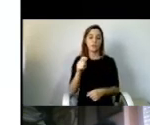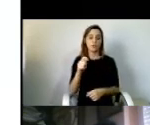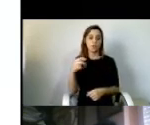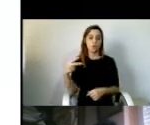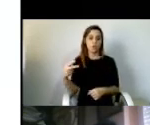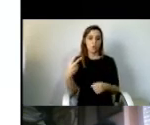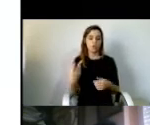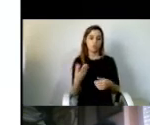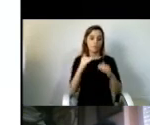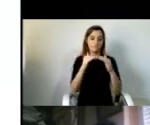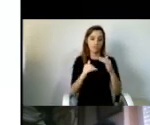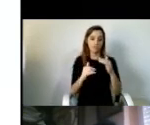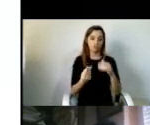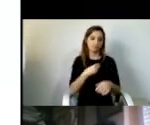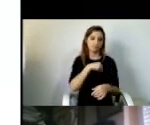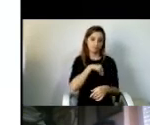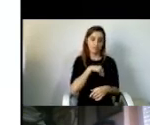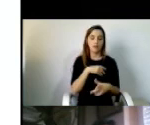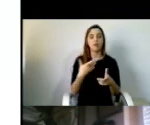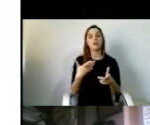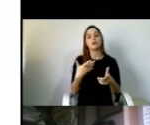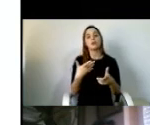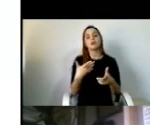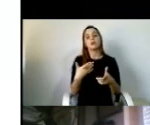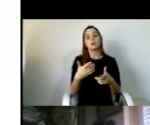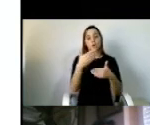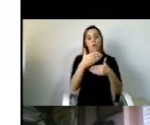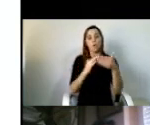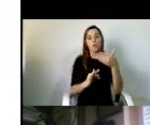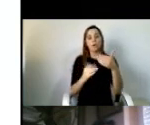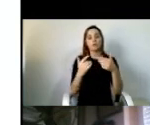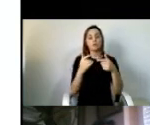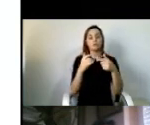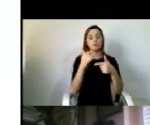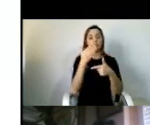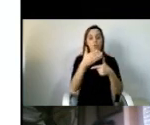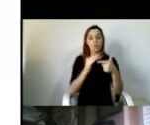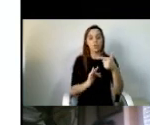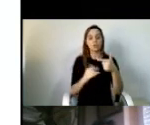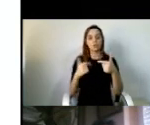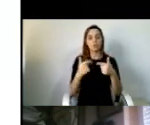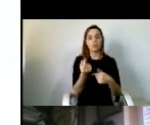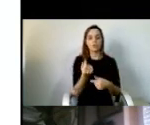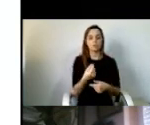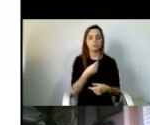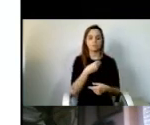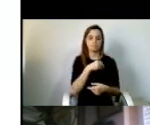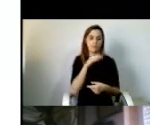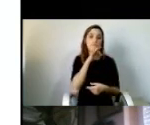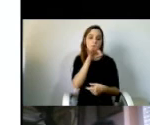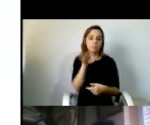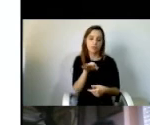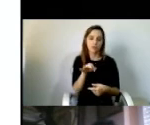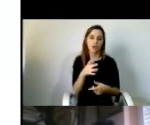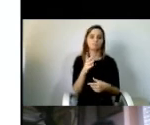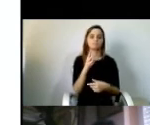um quarto tem um rendimento familiar que refere ser inferior a 600 euros. Portanto, estamos perante um